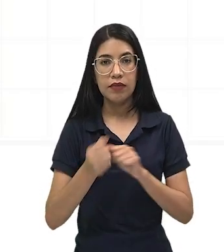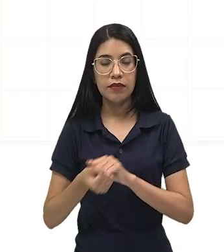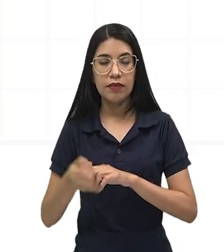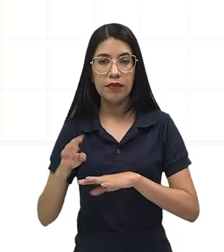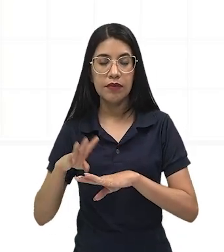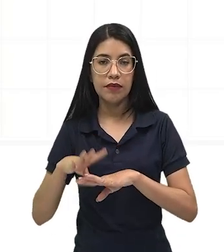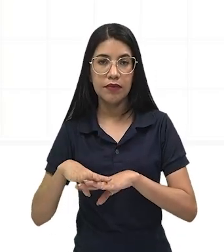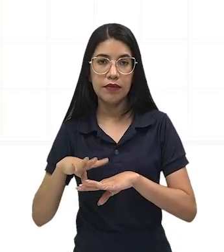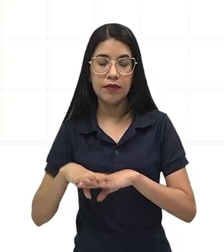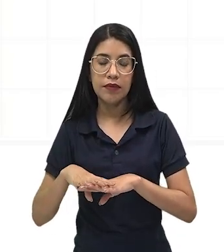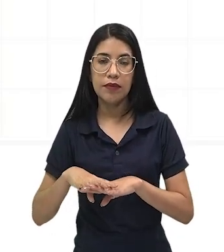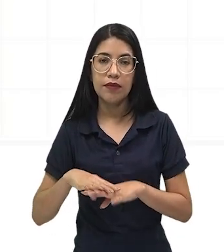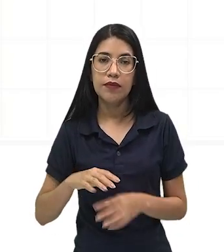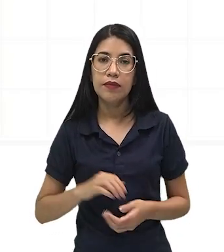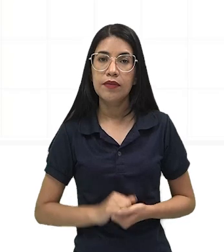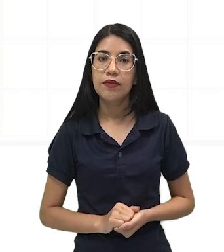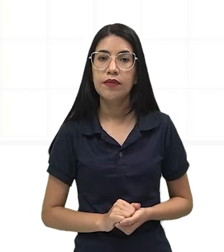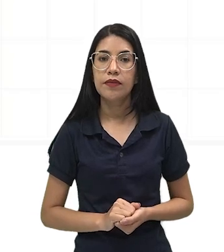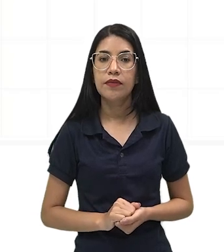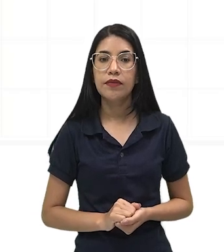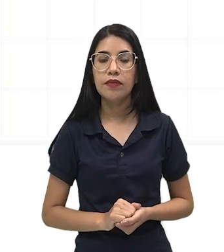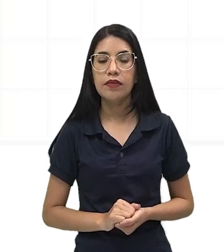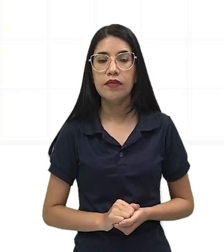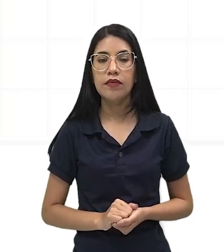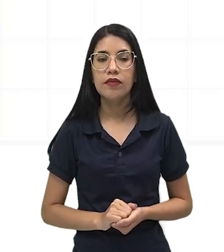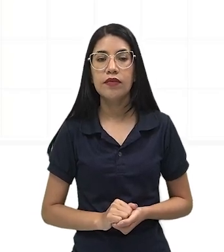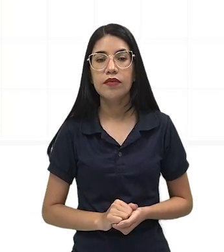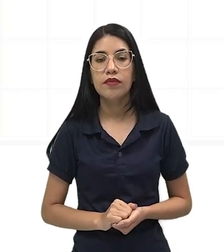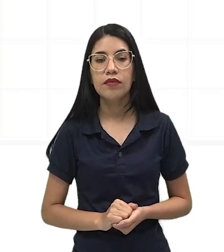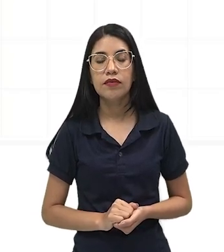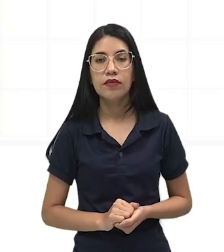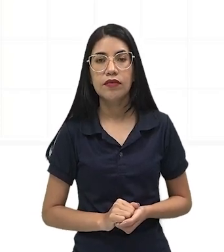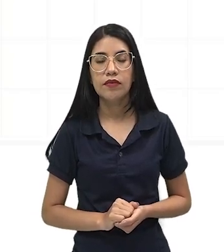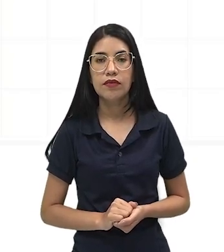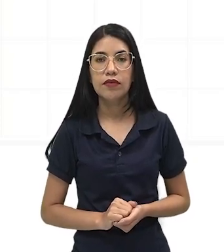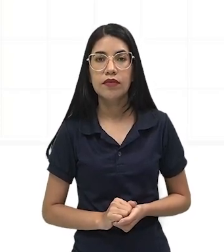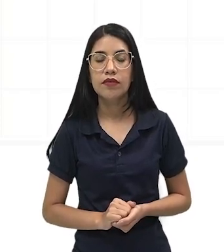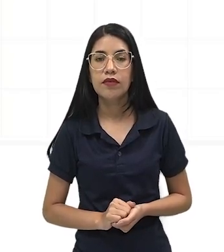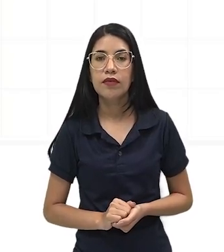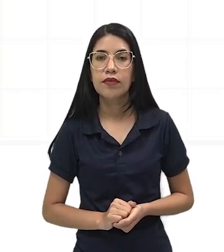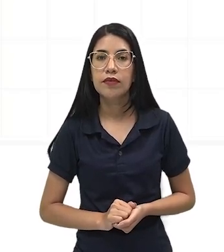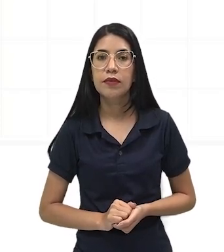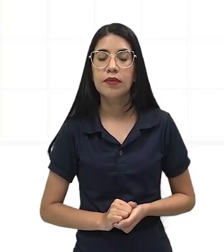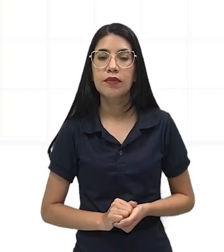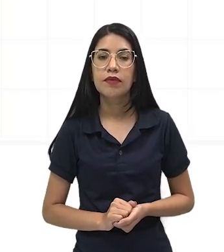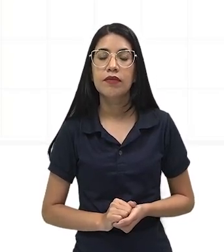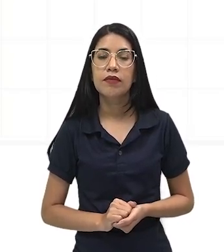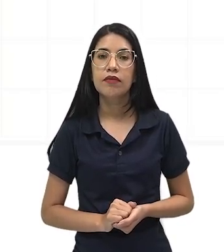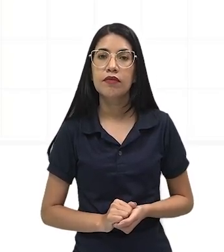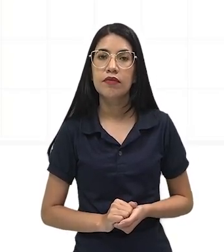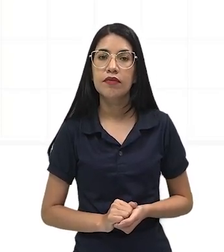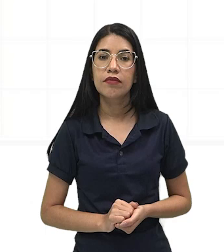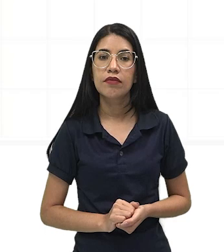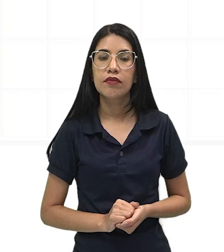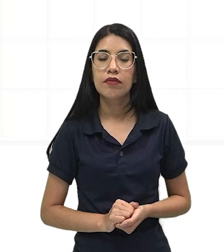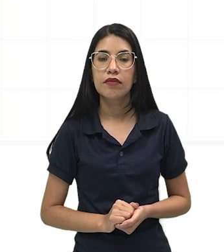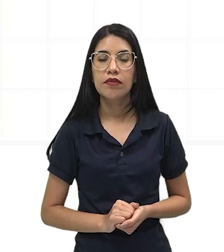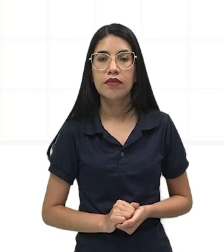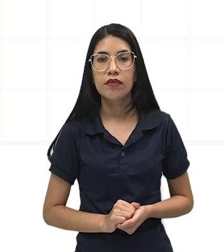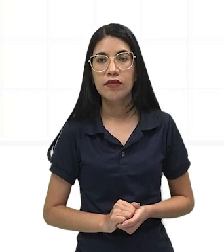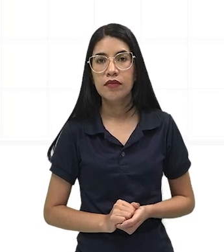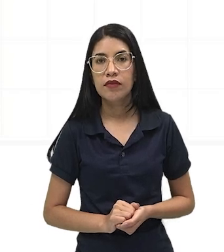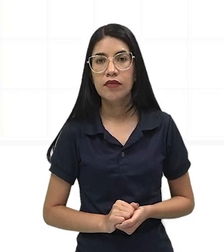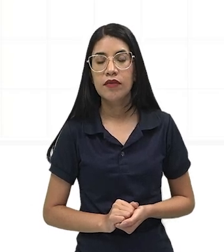situação problema que está aí, né, que nós estamos lendo, para variáveis. Então, como o problema começa com meninas,